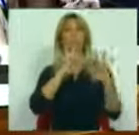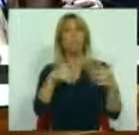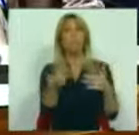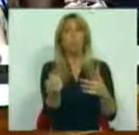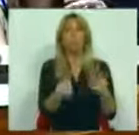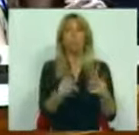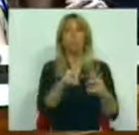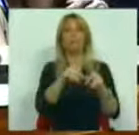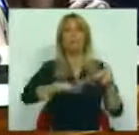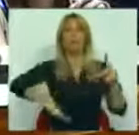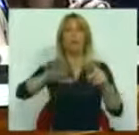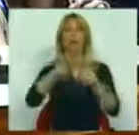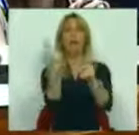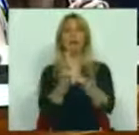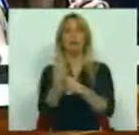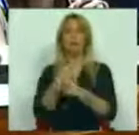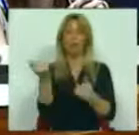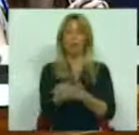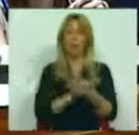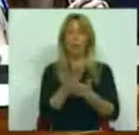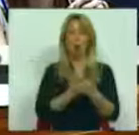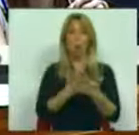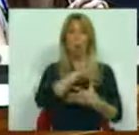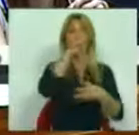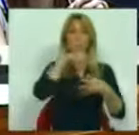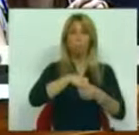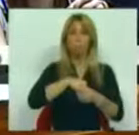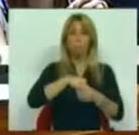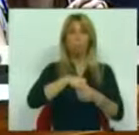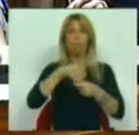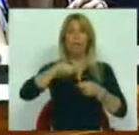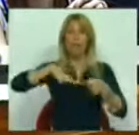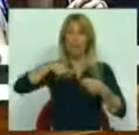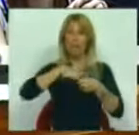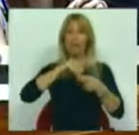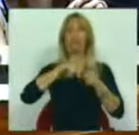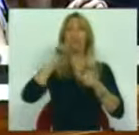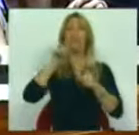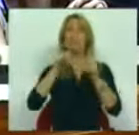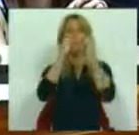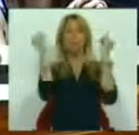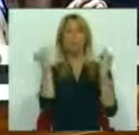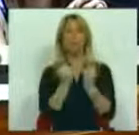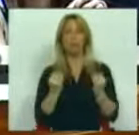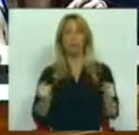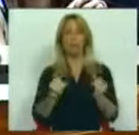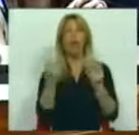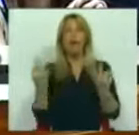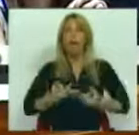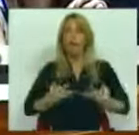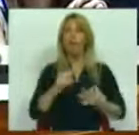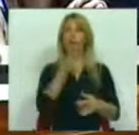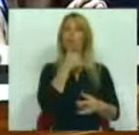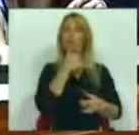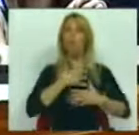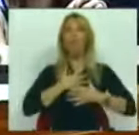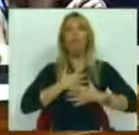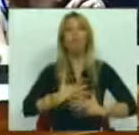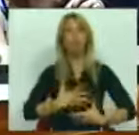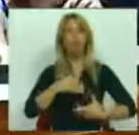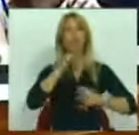âmbito das atividades económicas no plano interno e no plano internacional. Efetivamente, a arbitragem voluntária